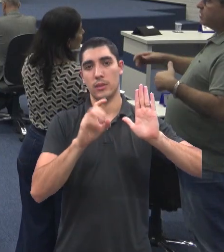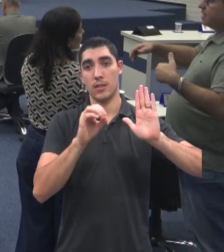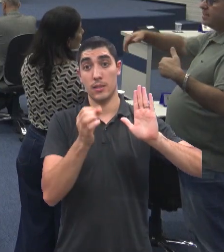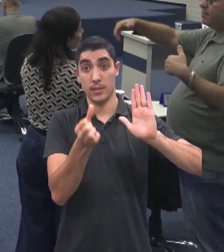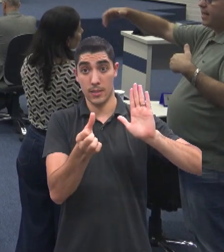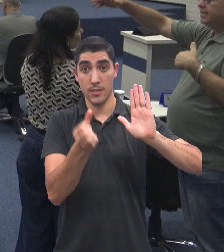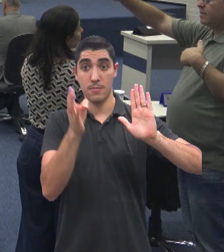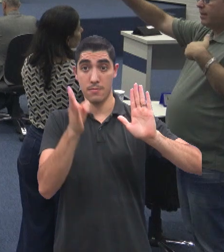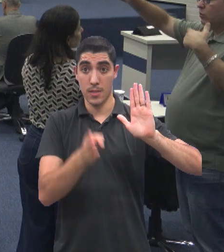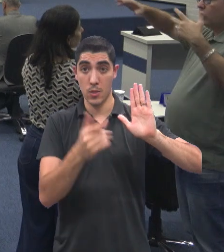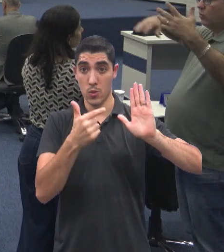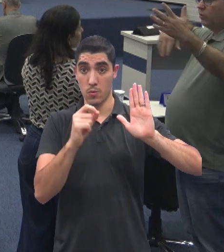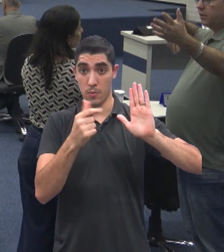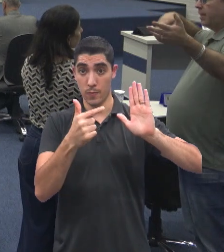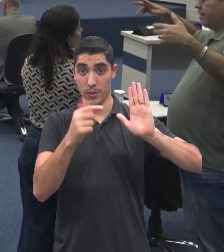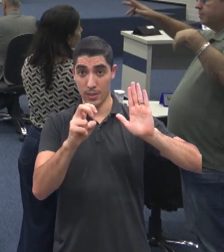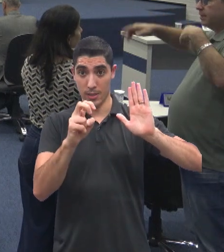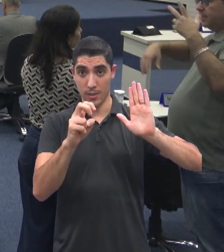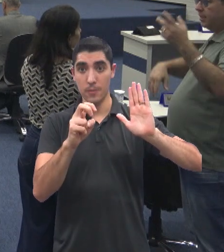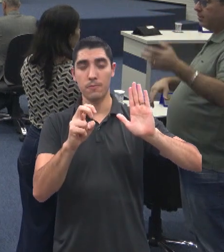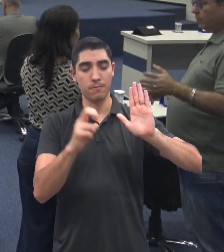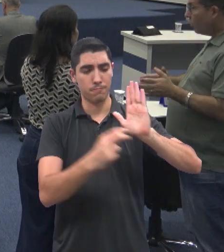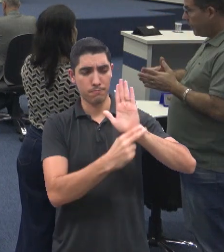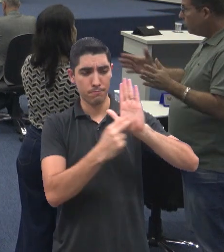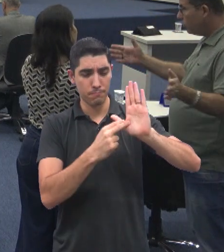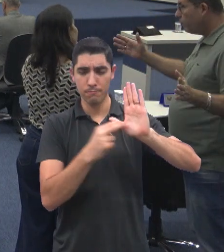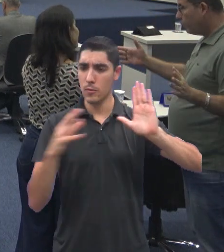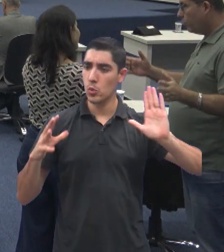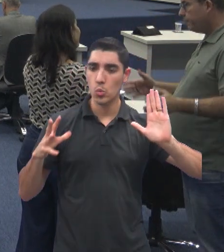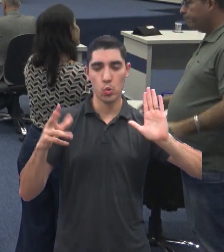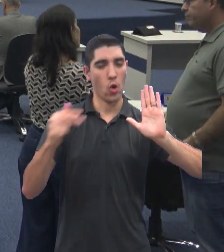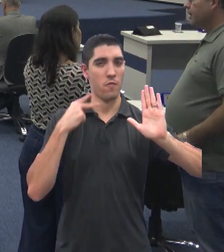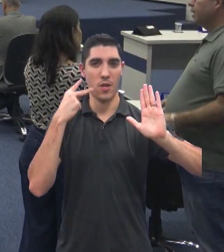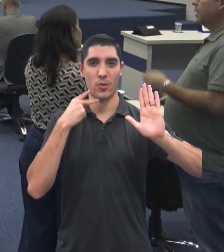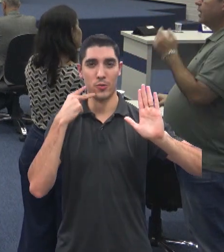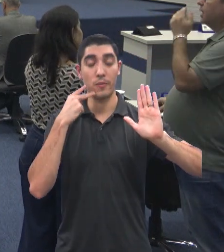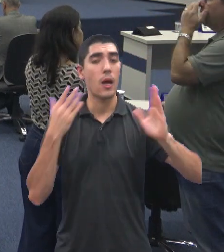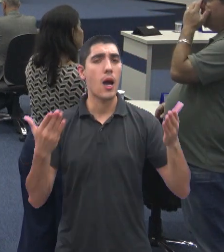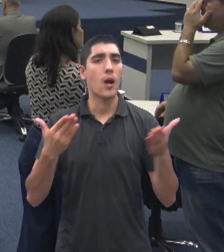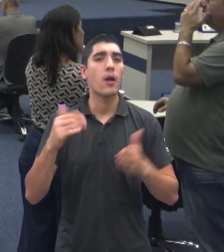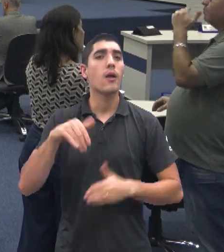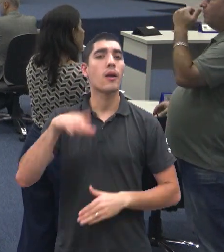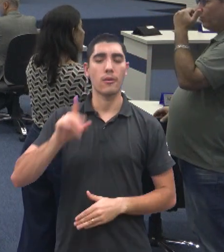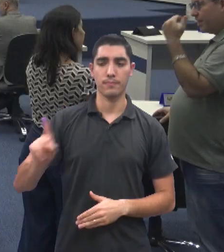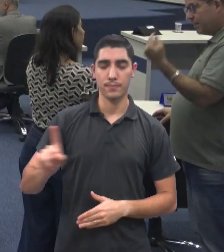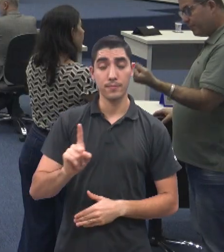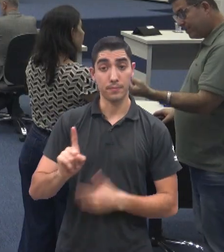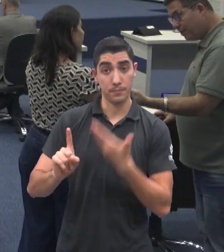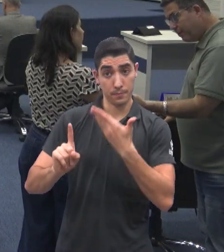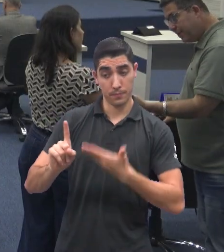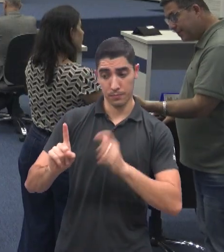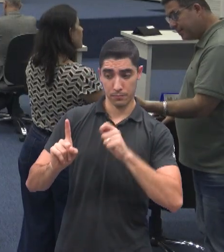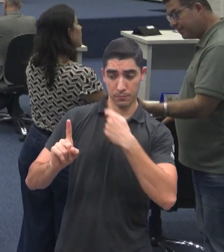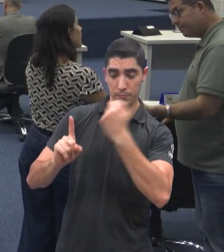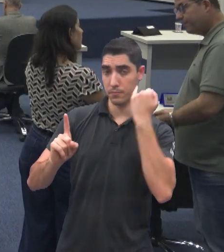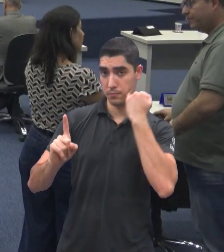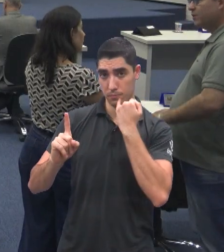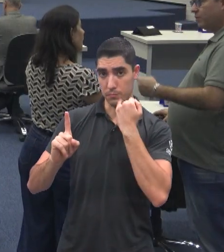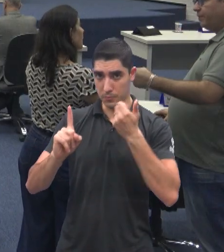106/2025, autoria de todos os vereadores. Inscrito para falar no processo, o vereador José Luiz Nunes.